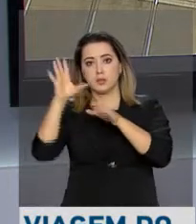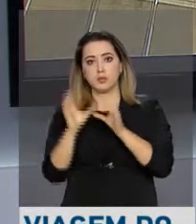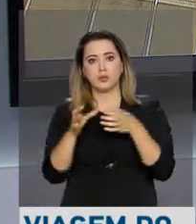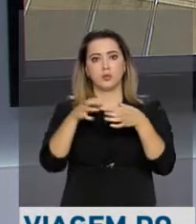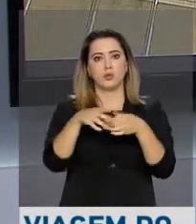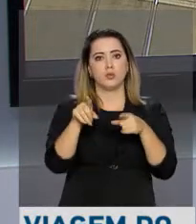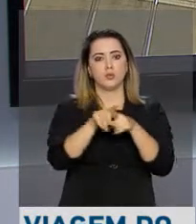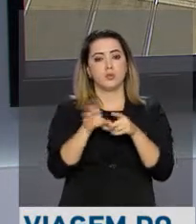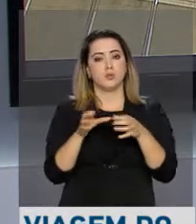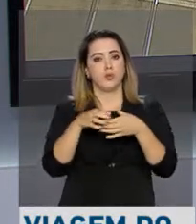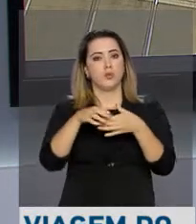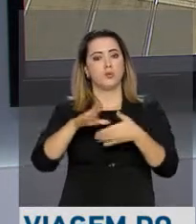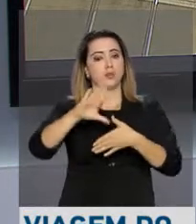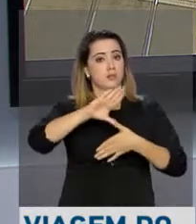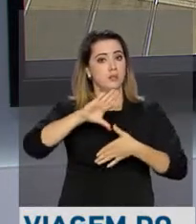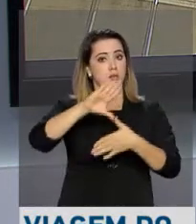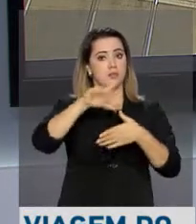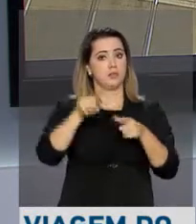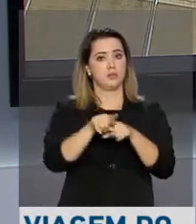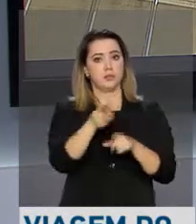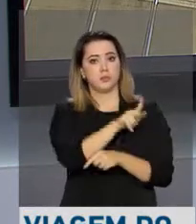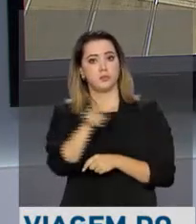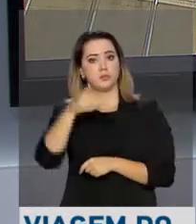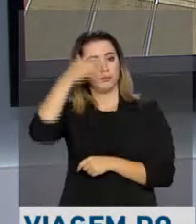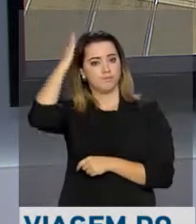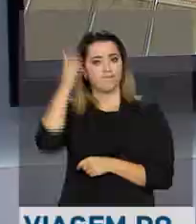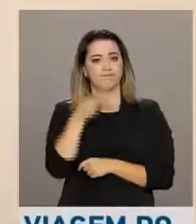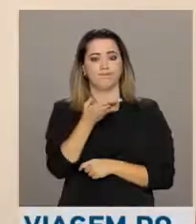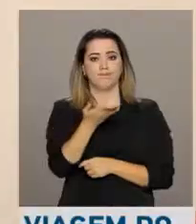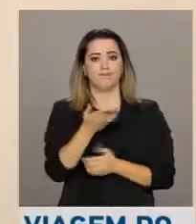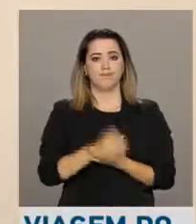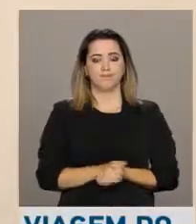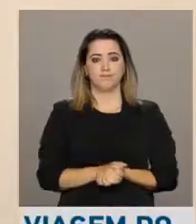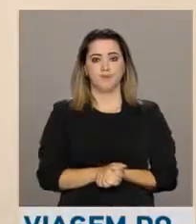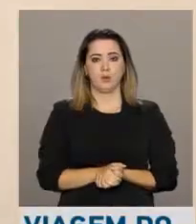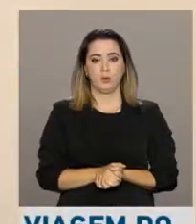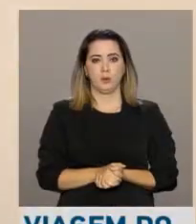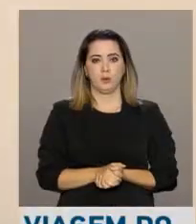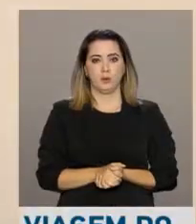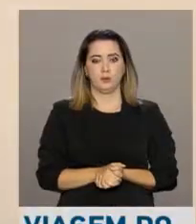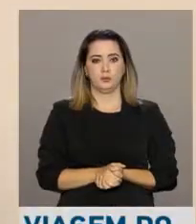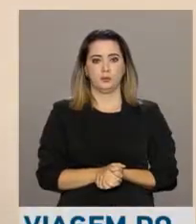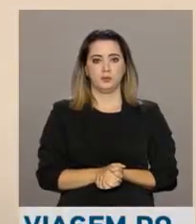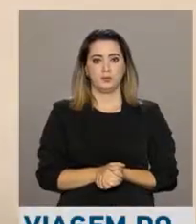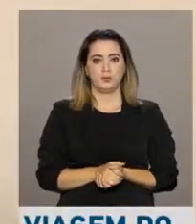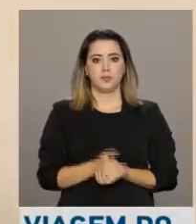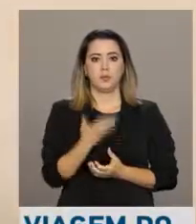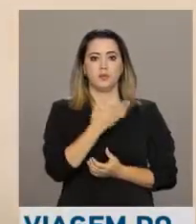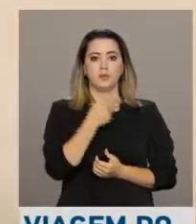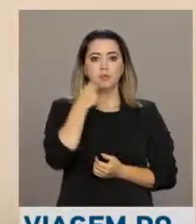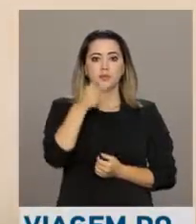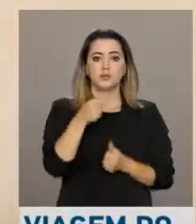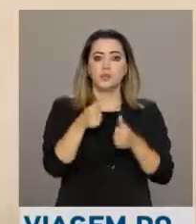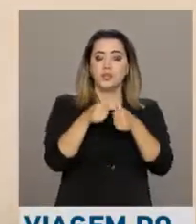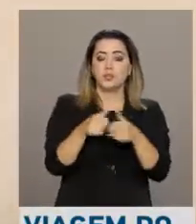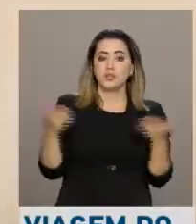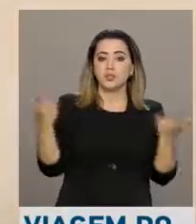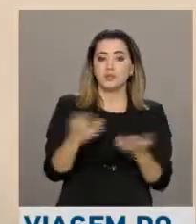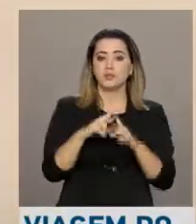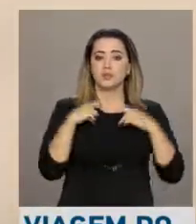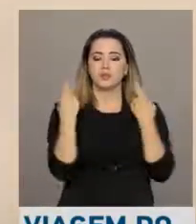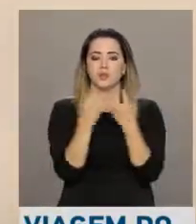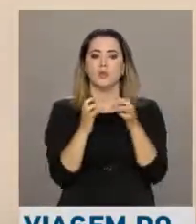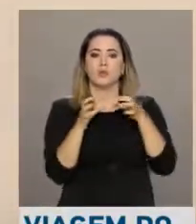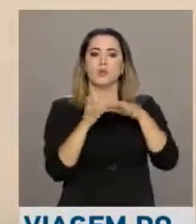das américas michel temer conversou com os jornalistas estive agora como eu ligo empresários norte-americanos